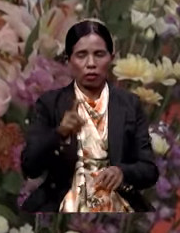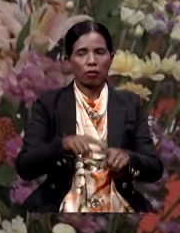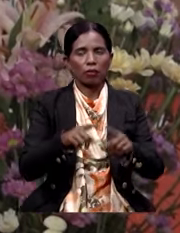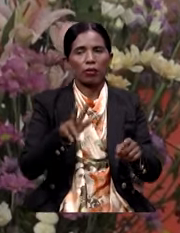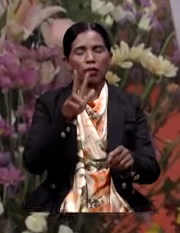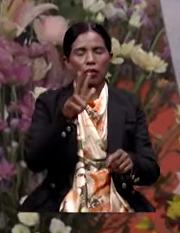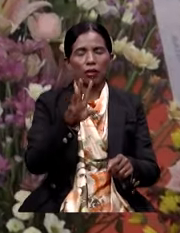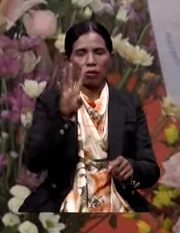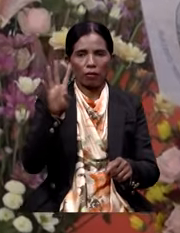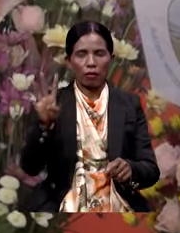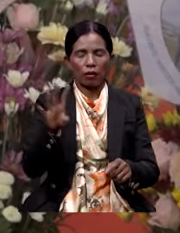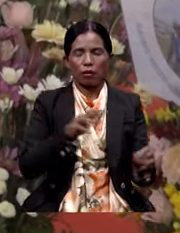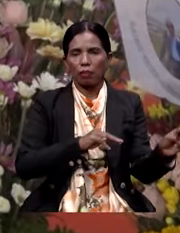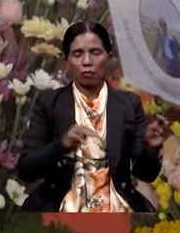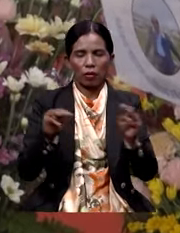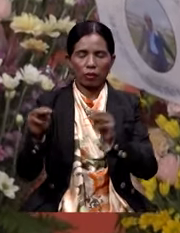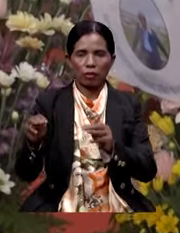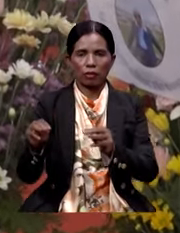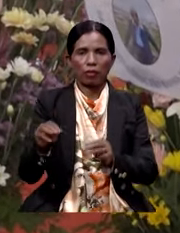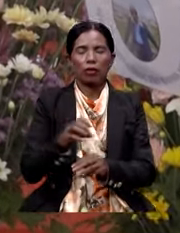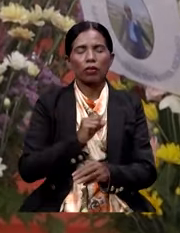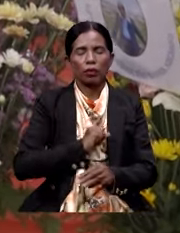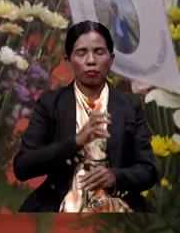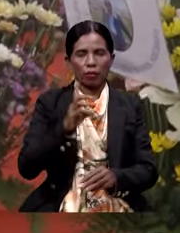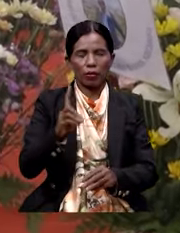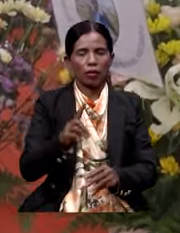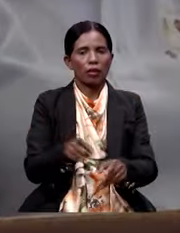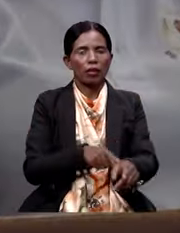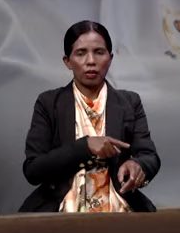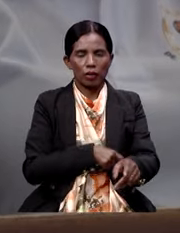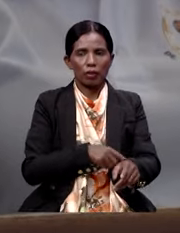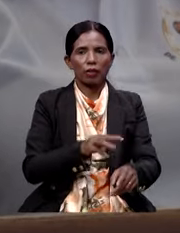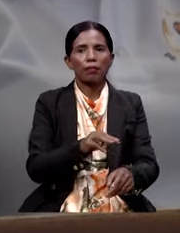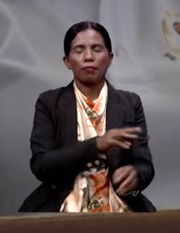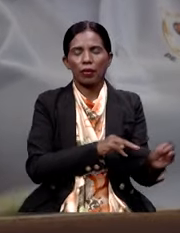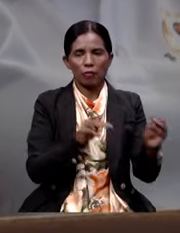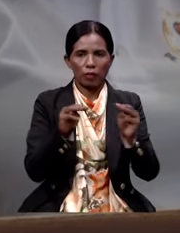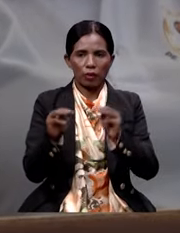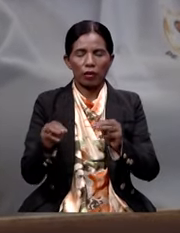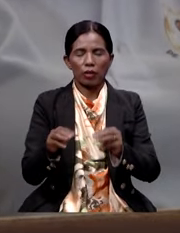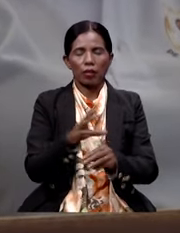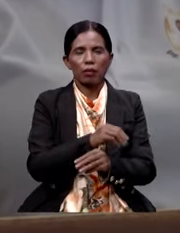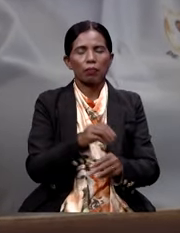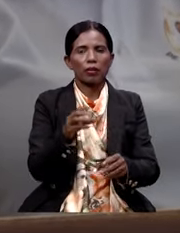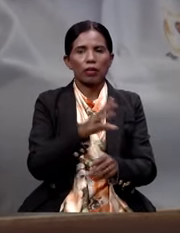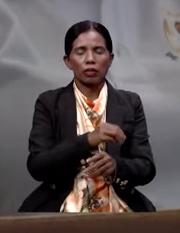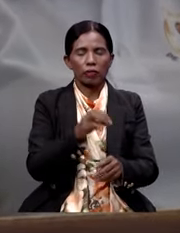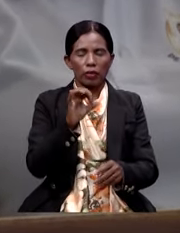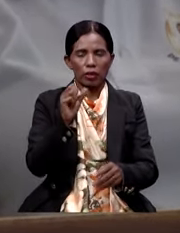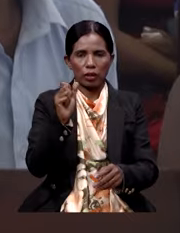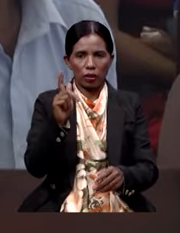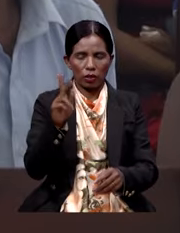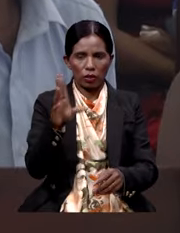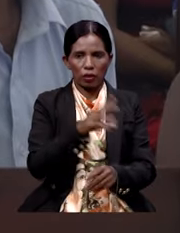Terceira no Quarta Classe, muda faliba Colégio Saibada no Lacleur, Matibian muda faliba Pré-Seminário São Francisco